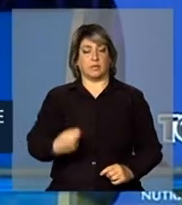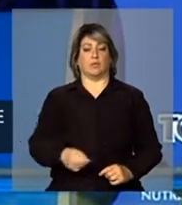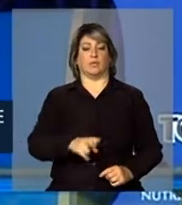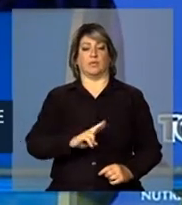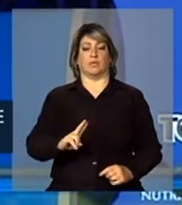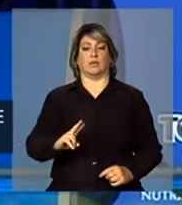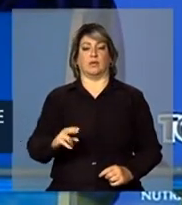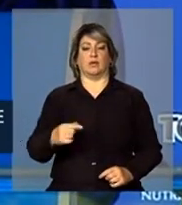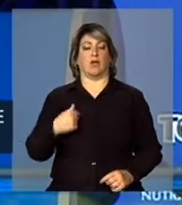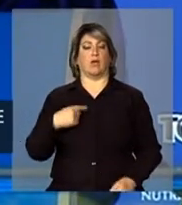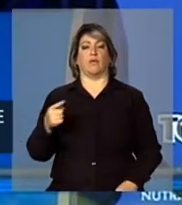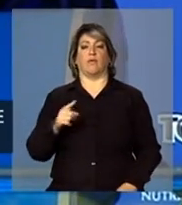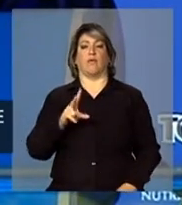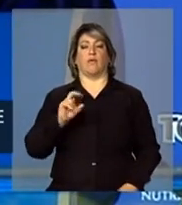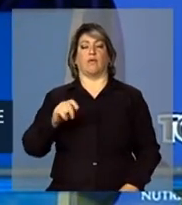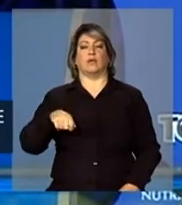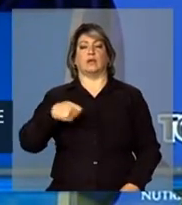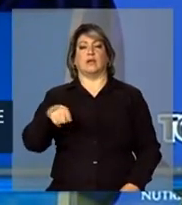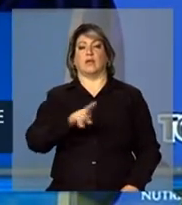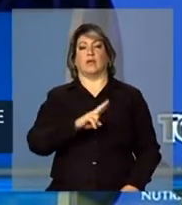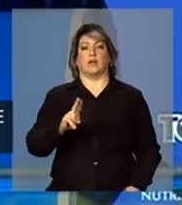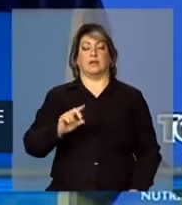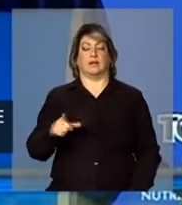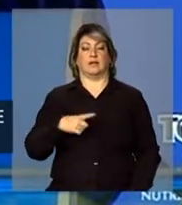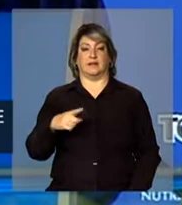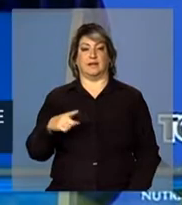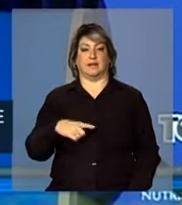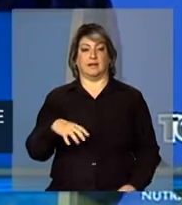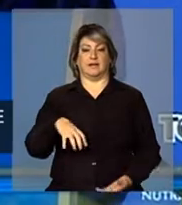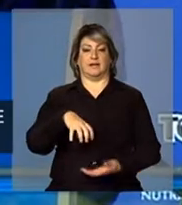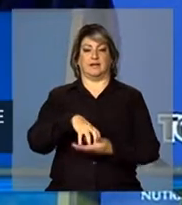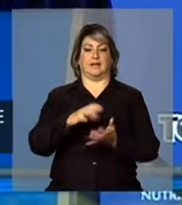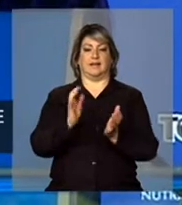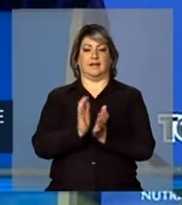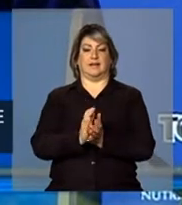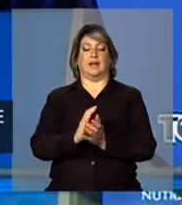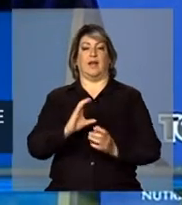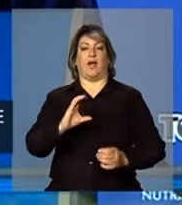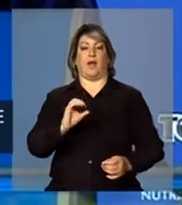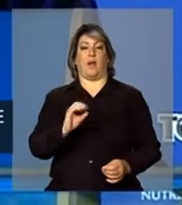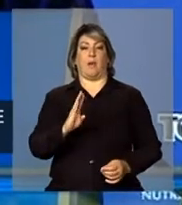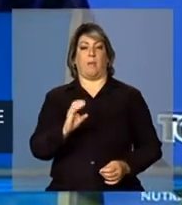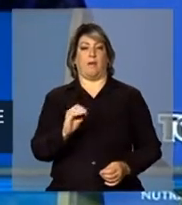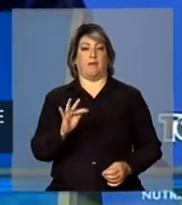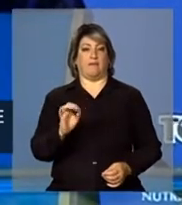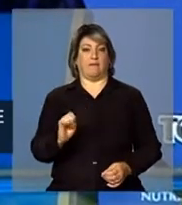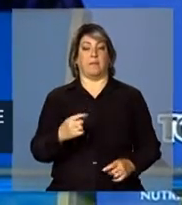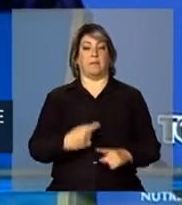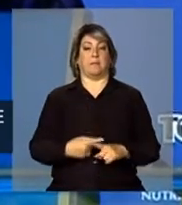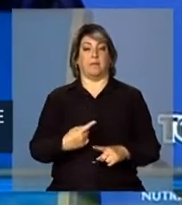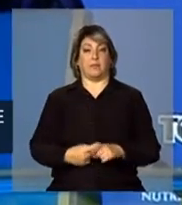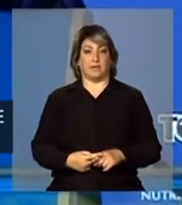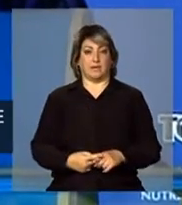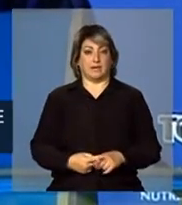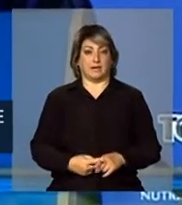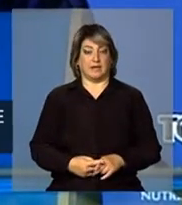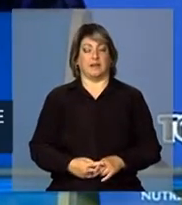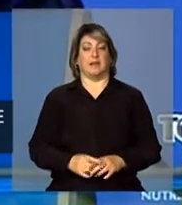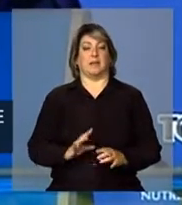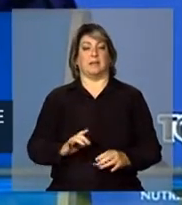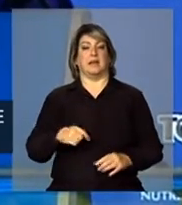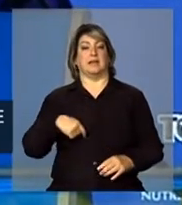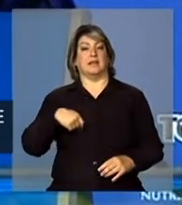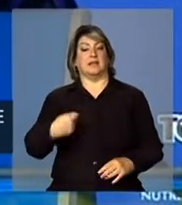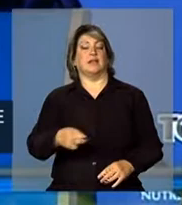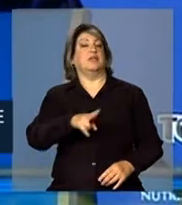não vou chamar ele de Conzebu, vou chamar ele de Combov, porque poderíamos chamar de Conzebu, mas